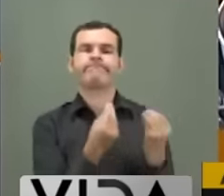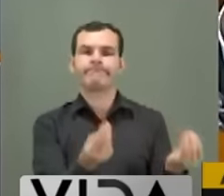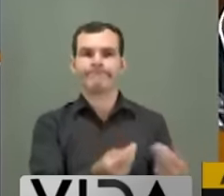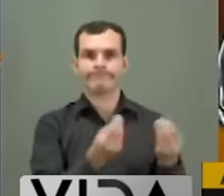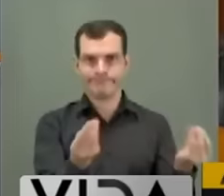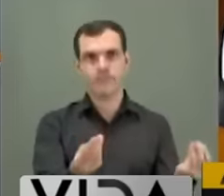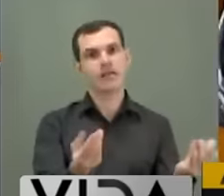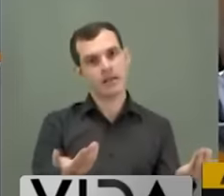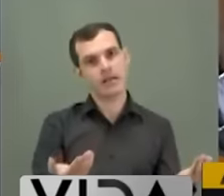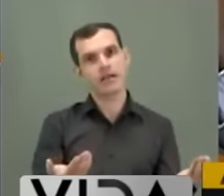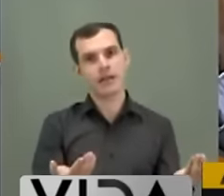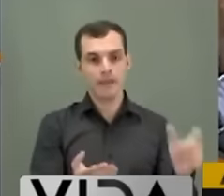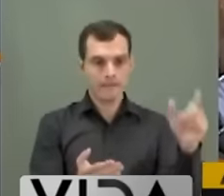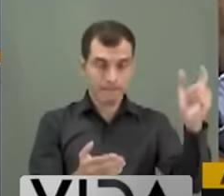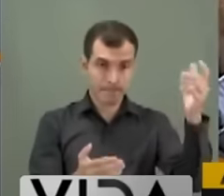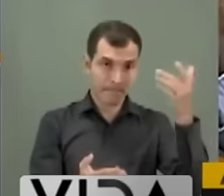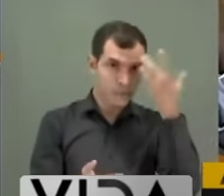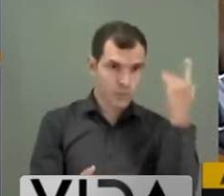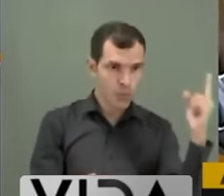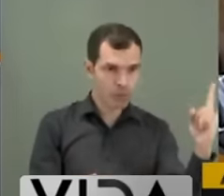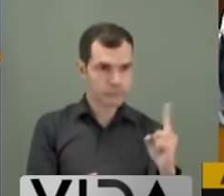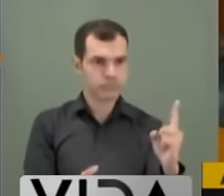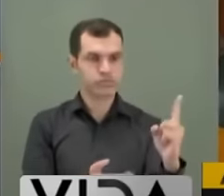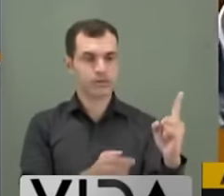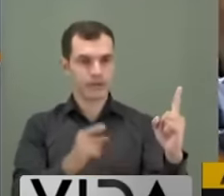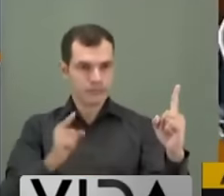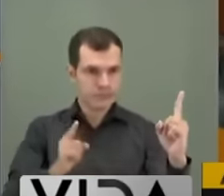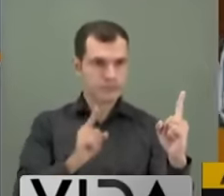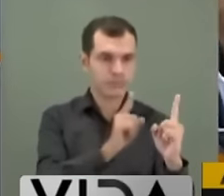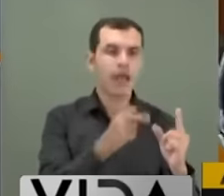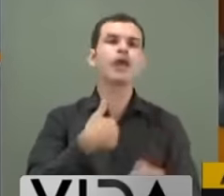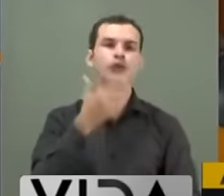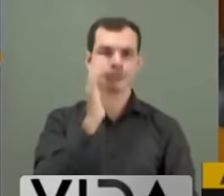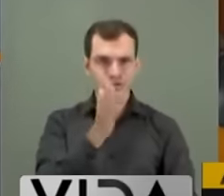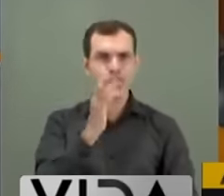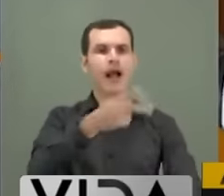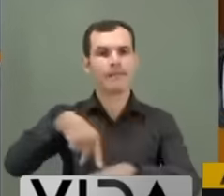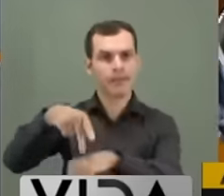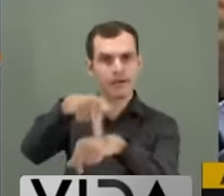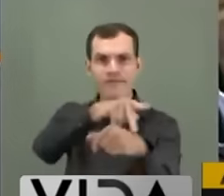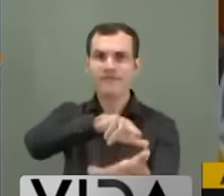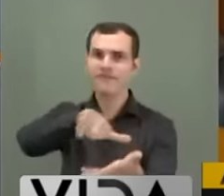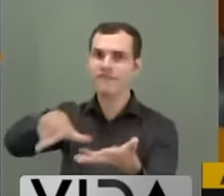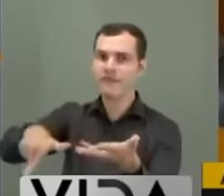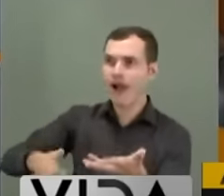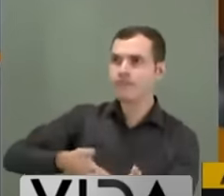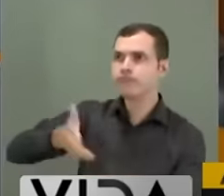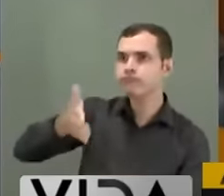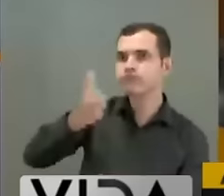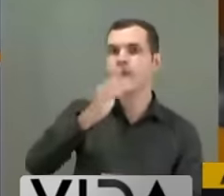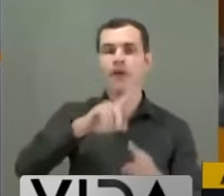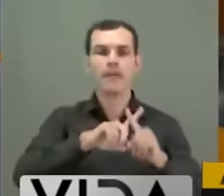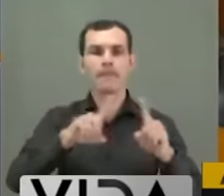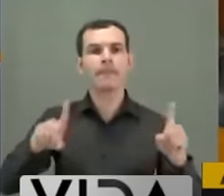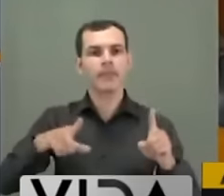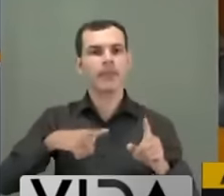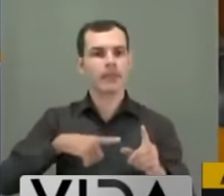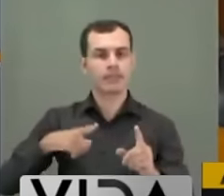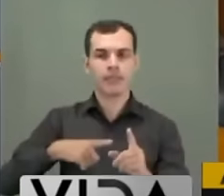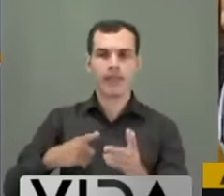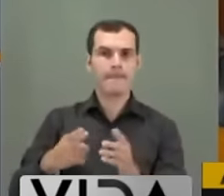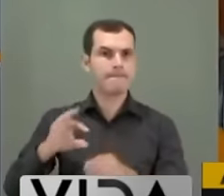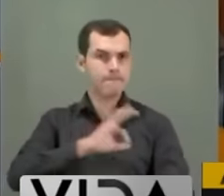Alguém ser detido, eu já fui para vários países, já passei por controle migratório em vários países, nunca fui detido por